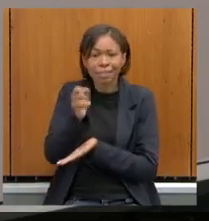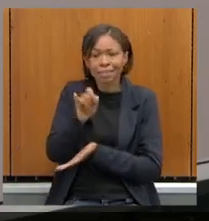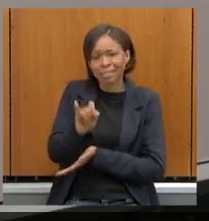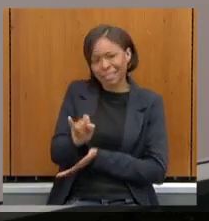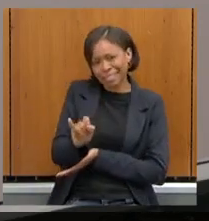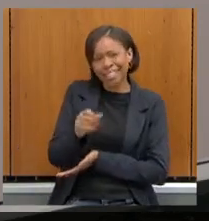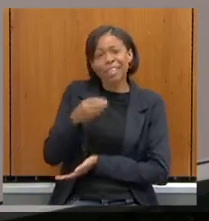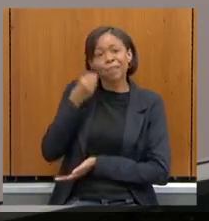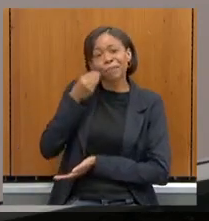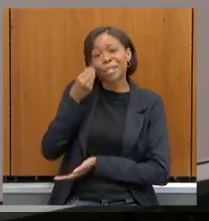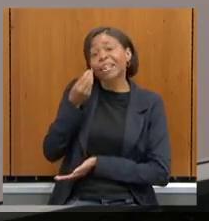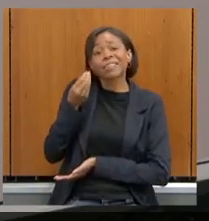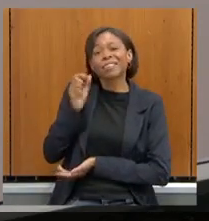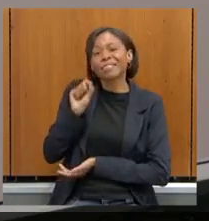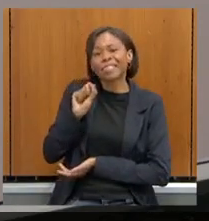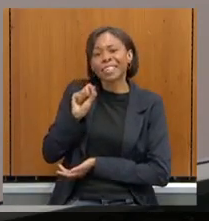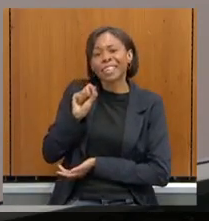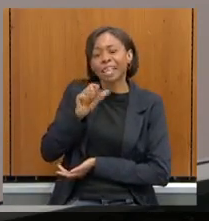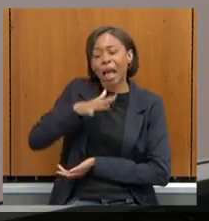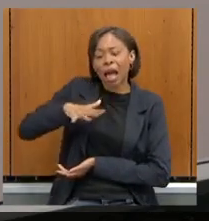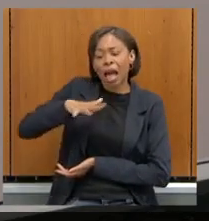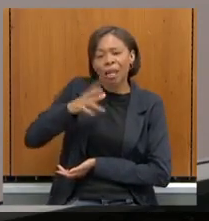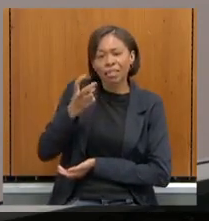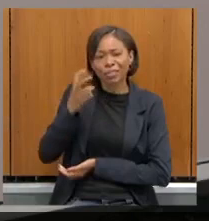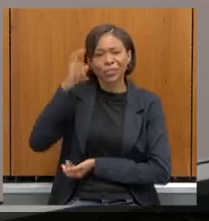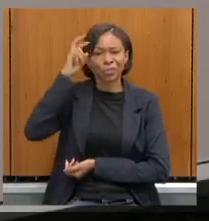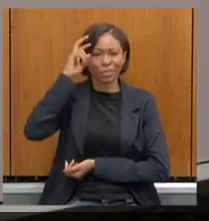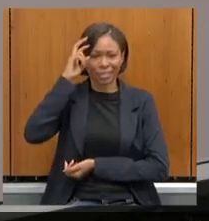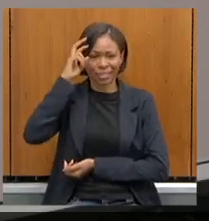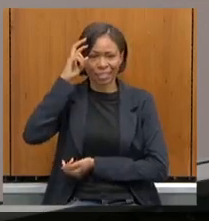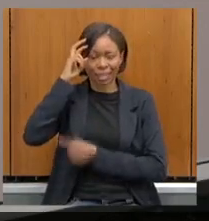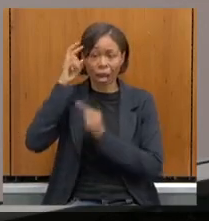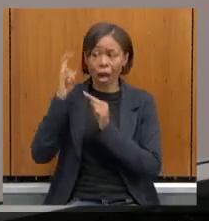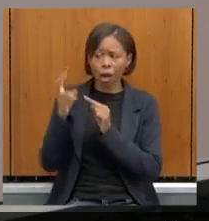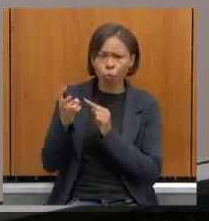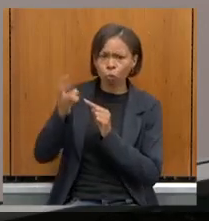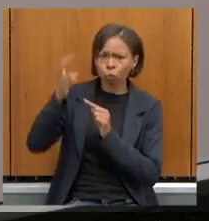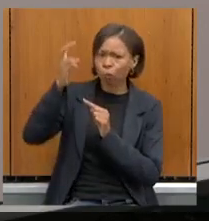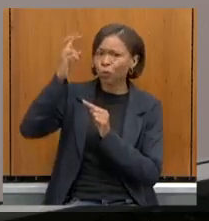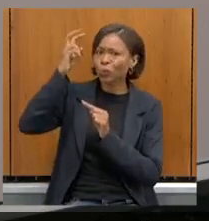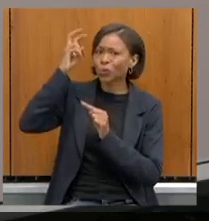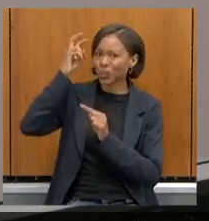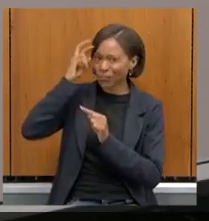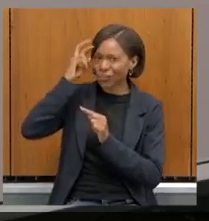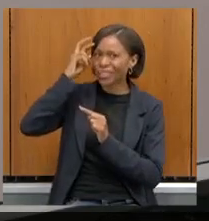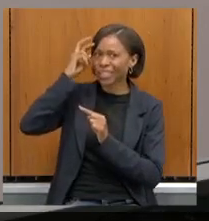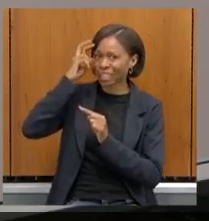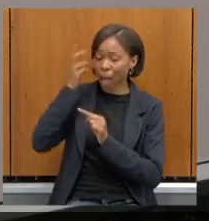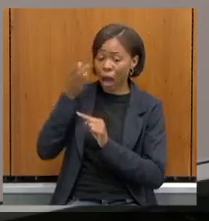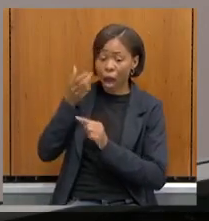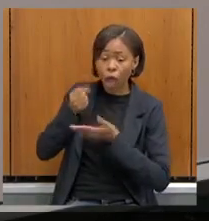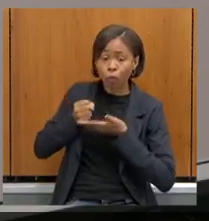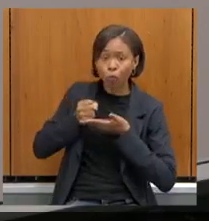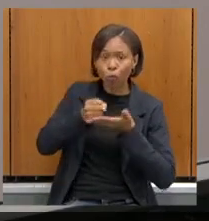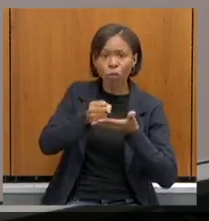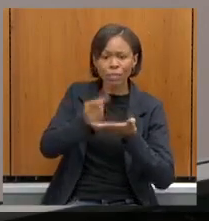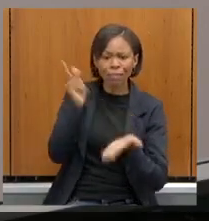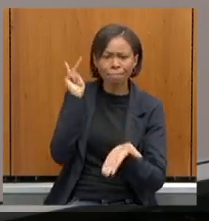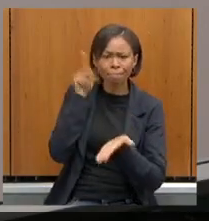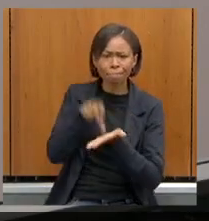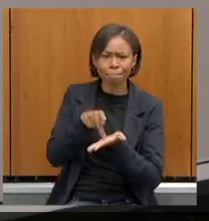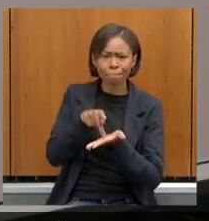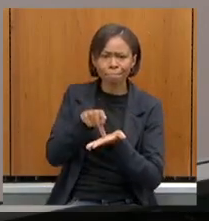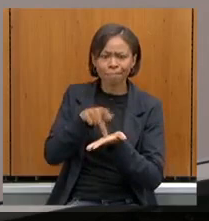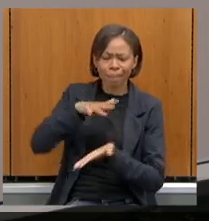experiência cultural. A cultura é que dá sentido maior ao turismo. por isso,